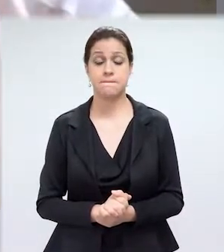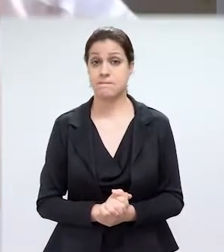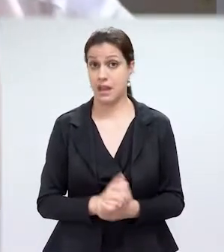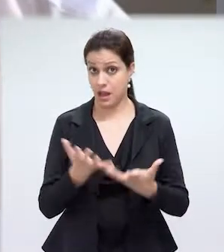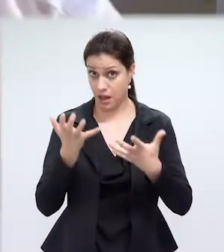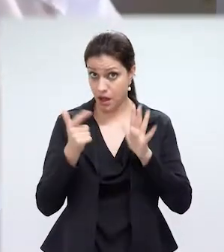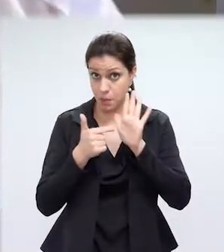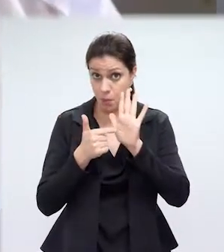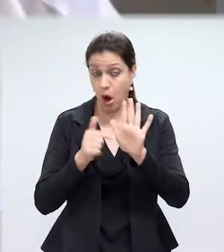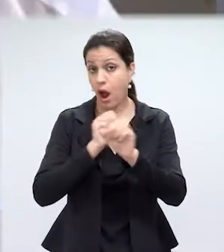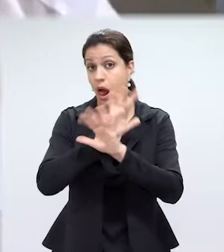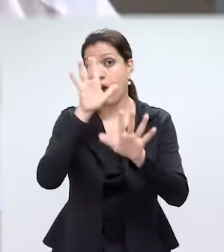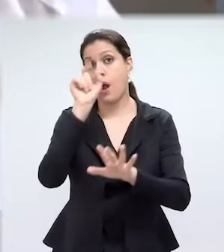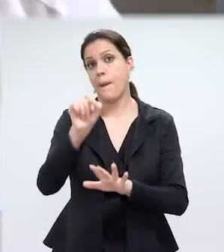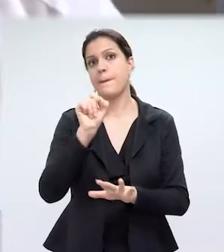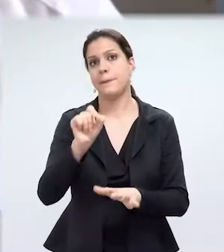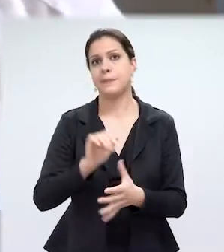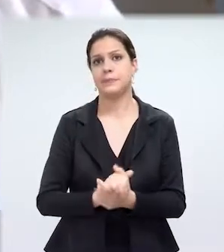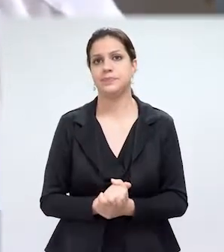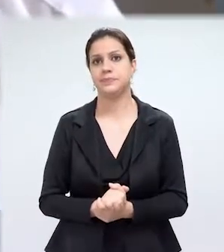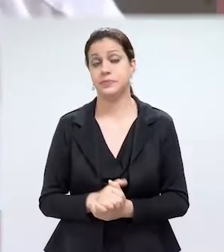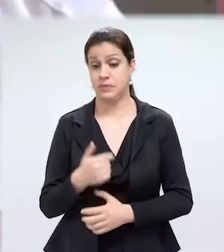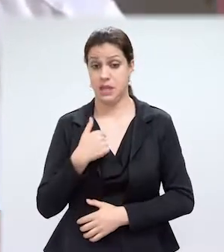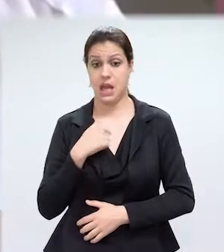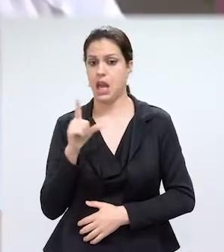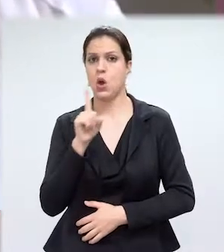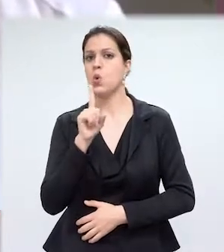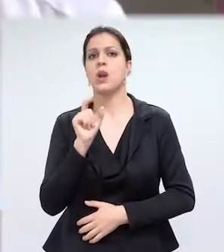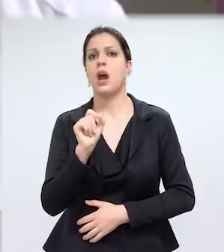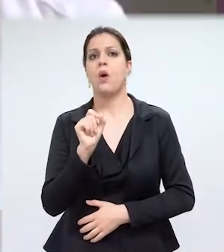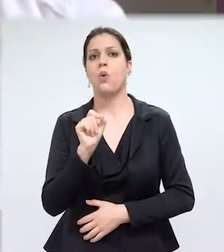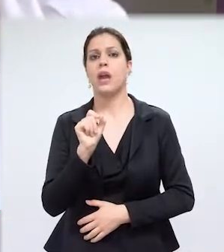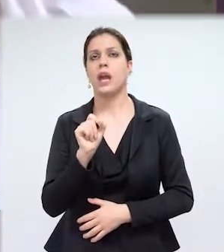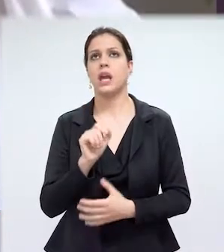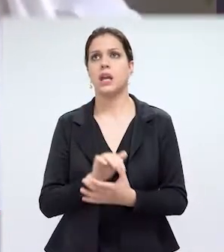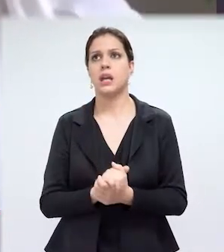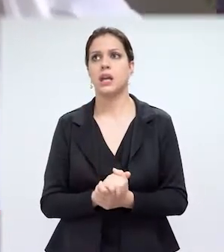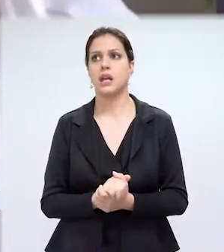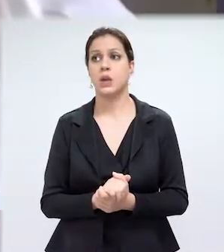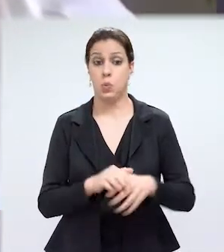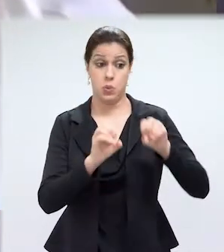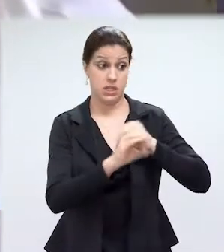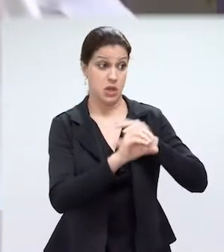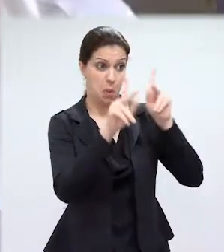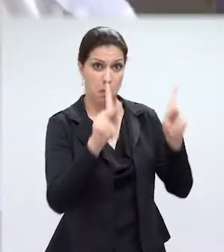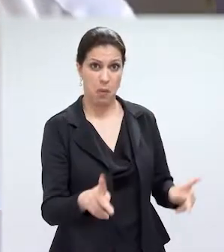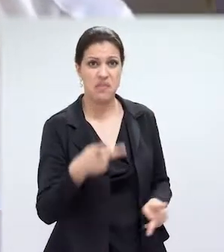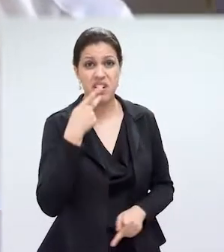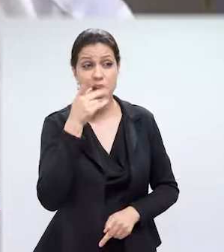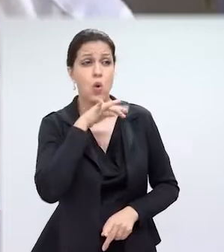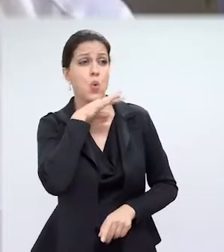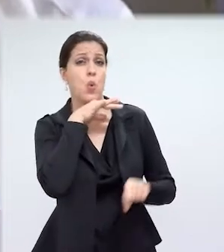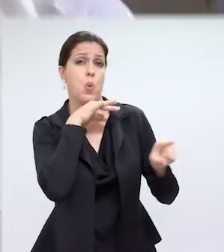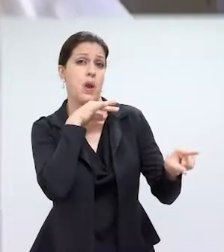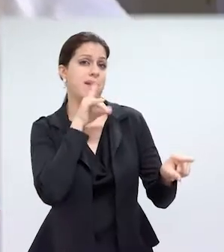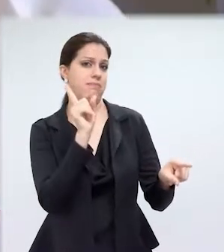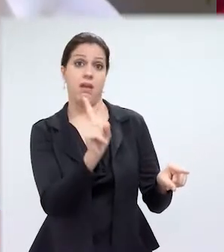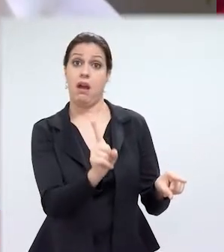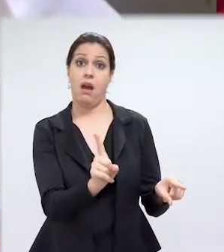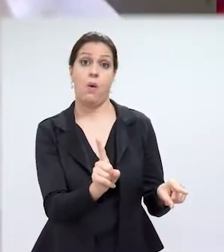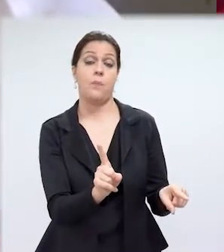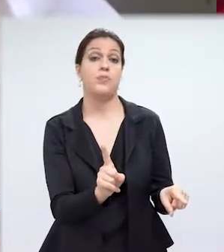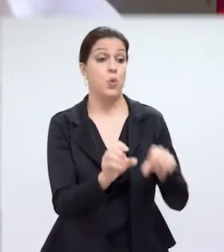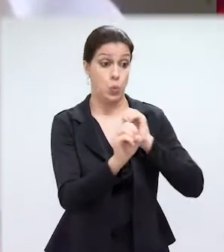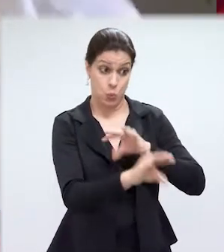eu não estou... e quero deixar isso bem claro, eu não estou menosprezando o